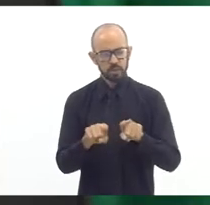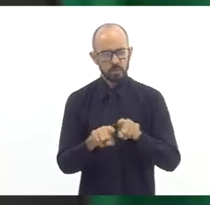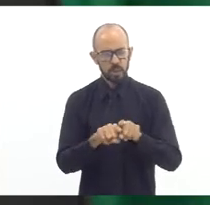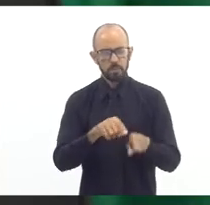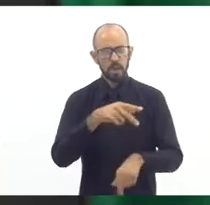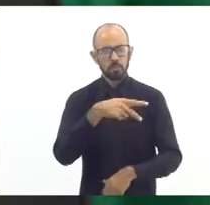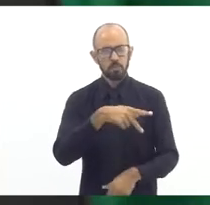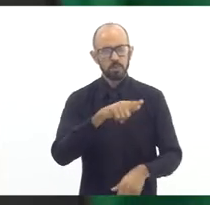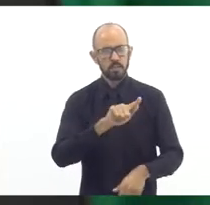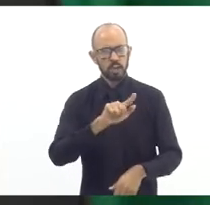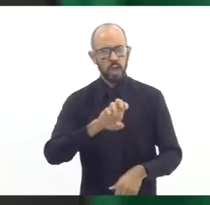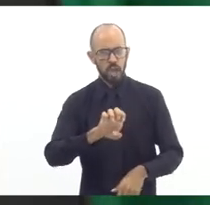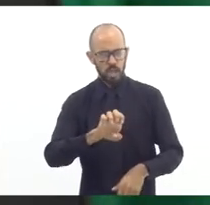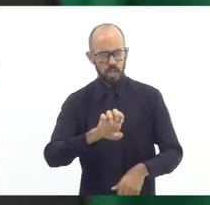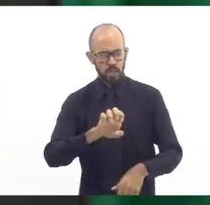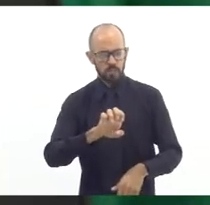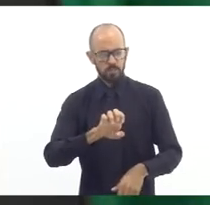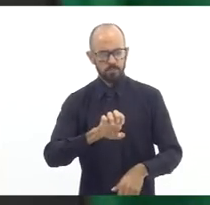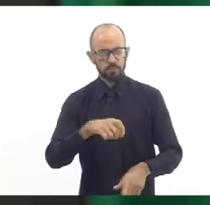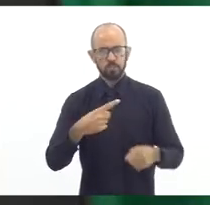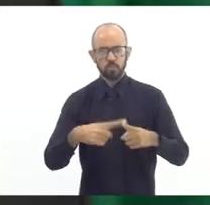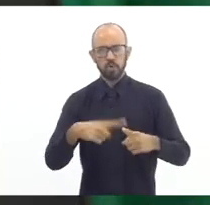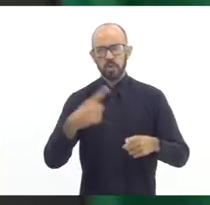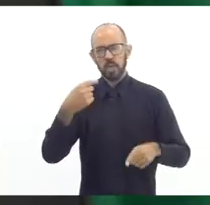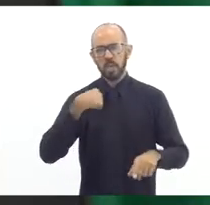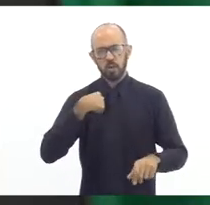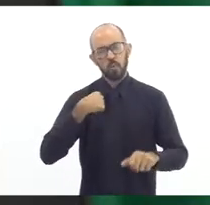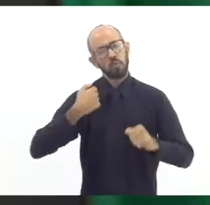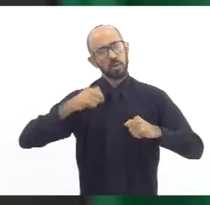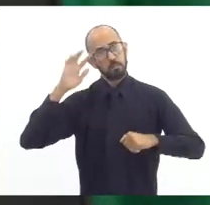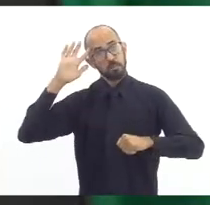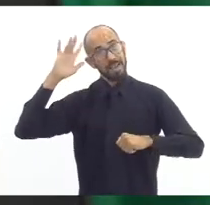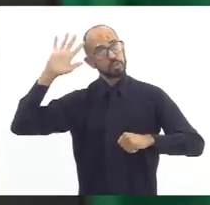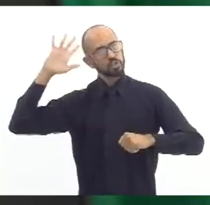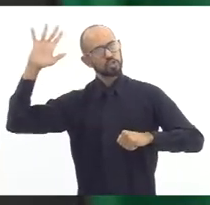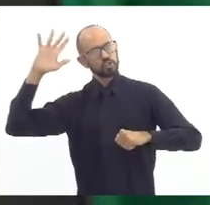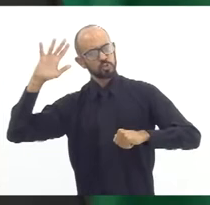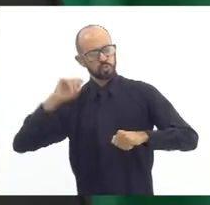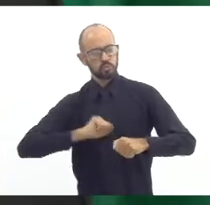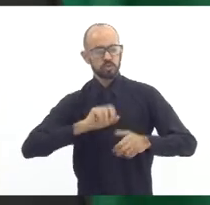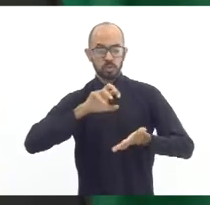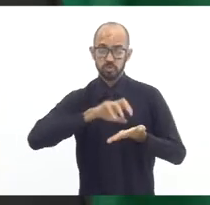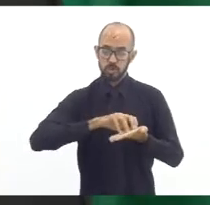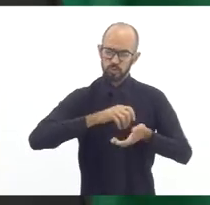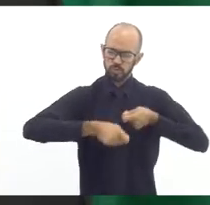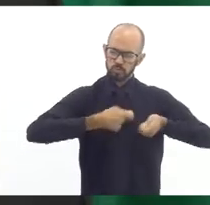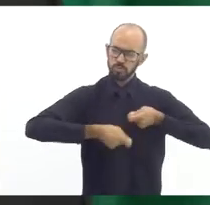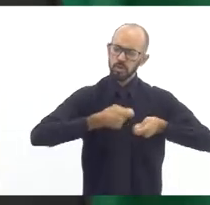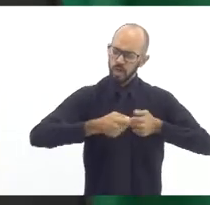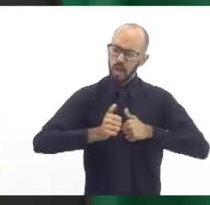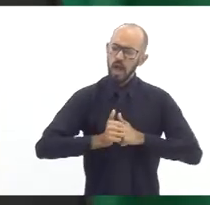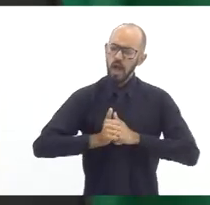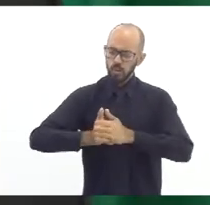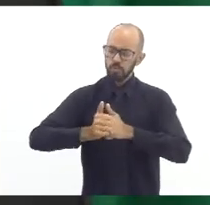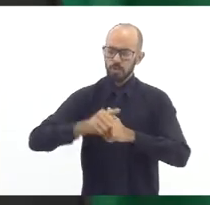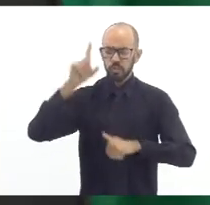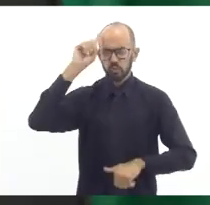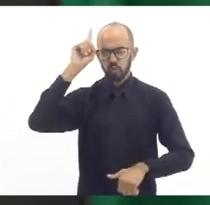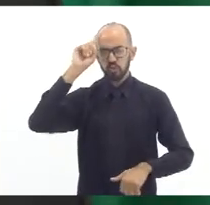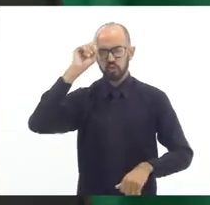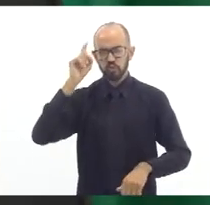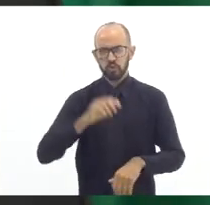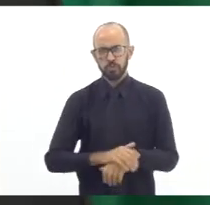PGE. Então, assim, porque eu posso imaginar que a agência reguladora faz um acompanhamento diário. E